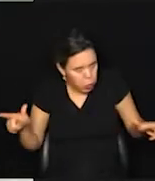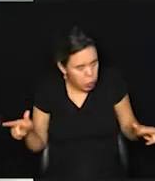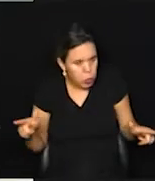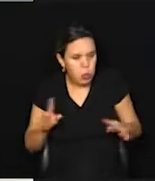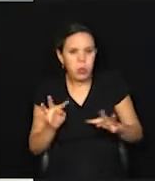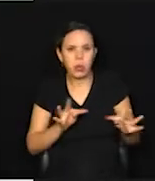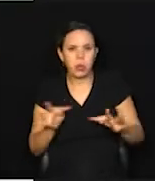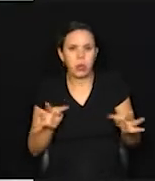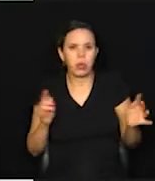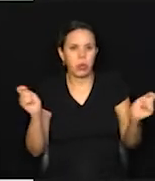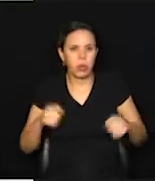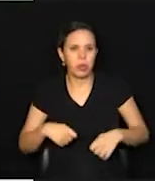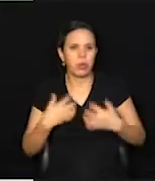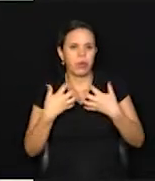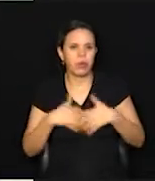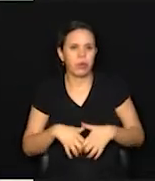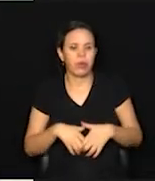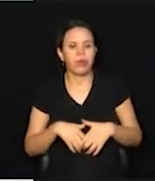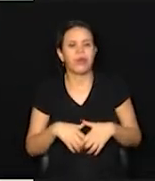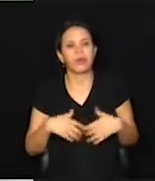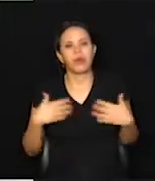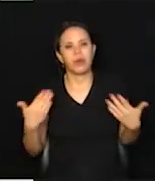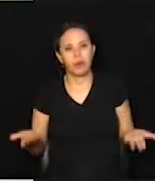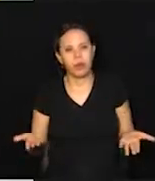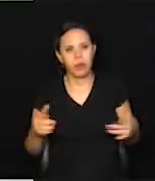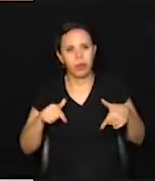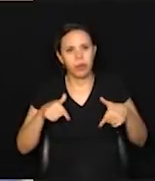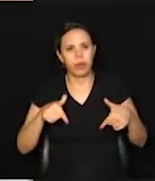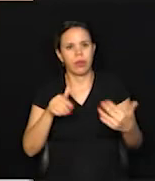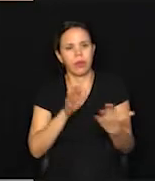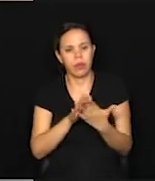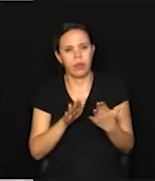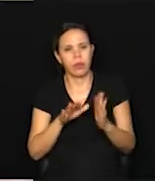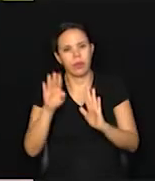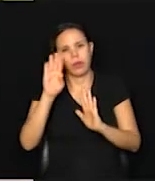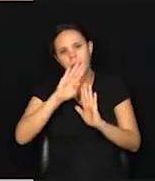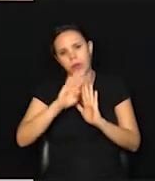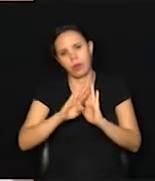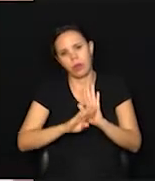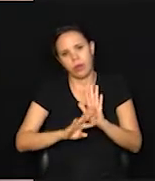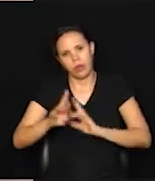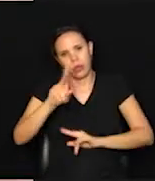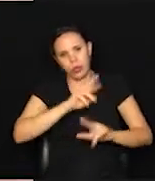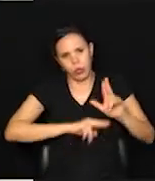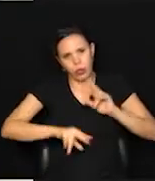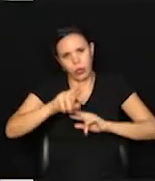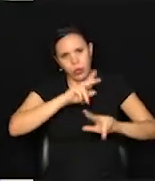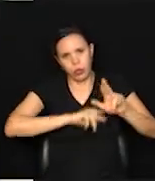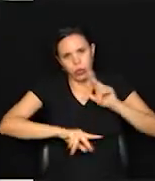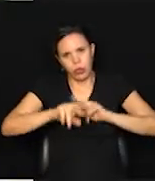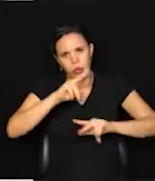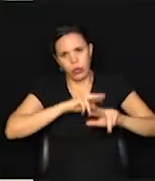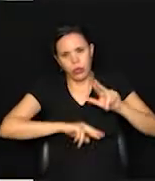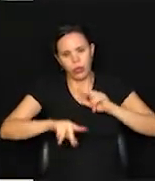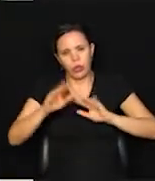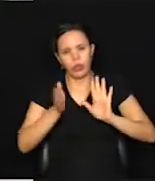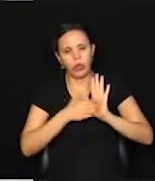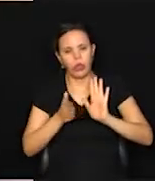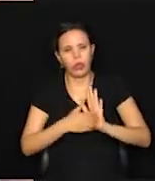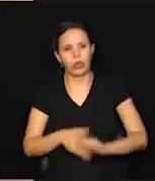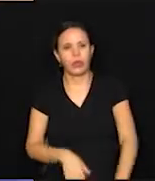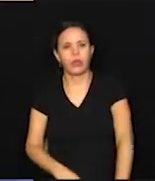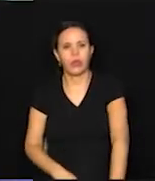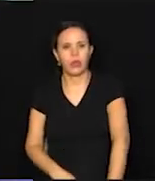tratamento precoce funcionava. E desde então, a gente está enfrentando uma sequência de diversas propostas